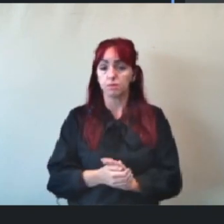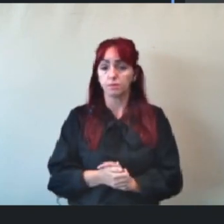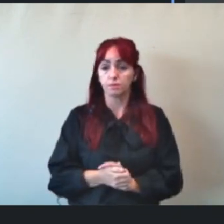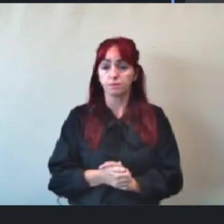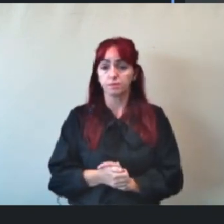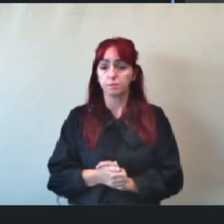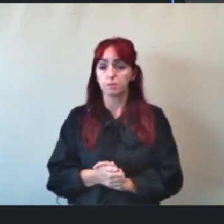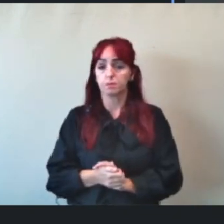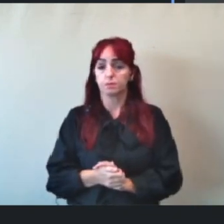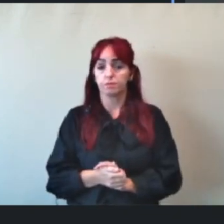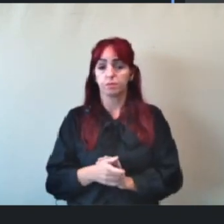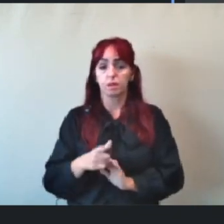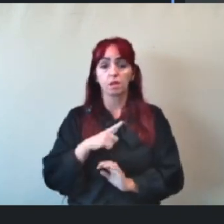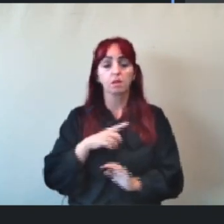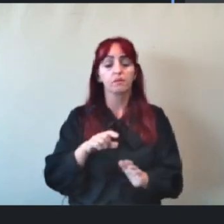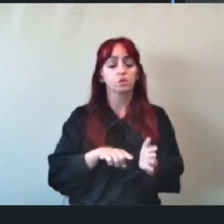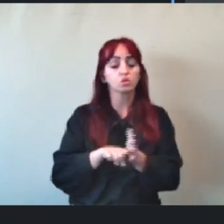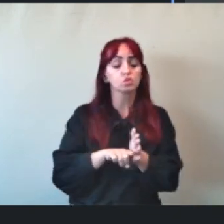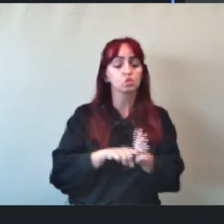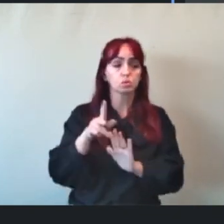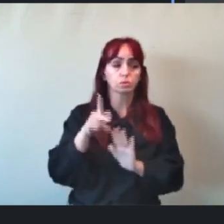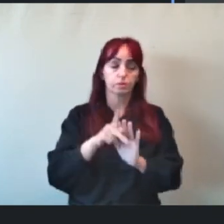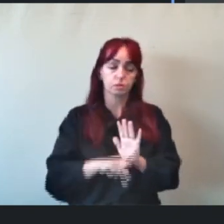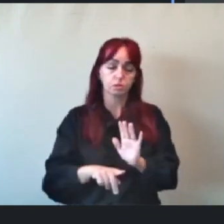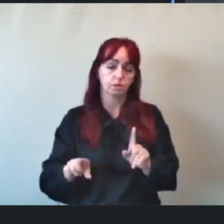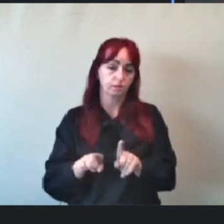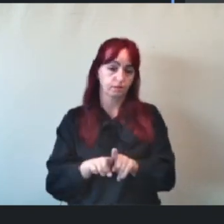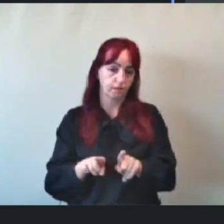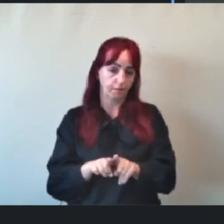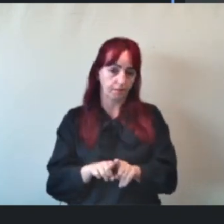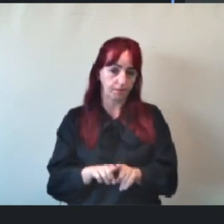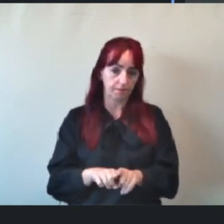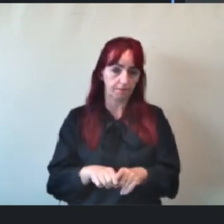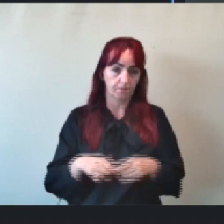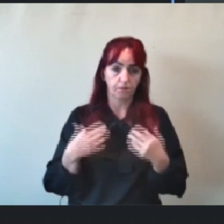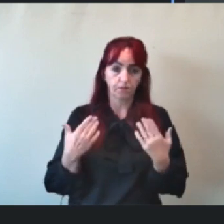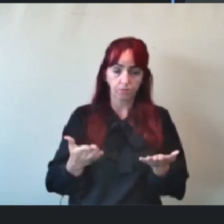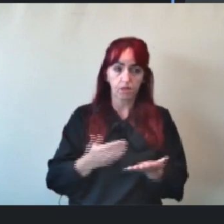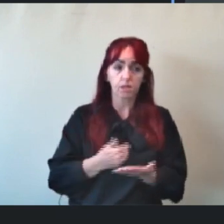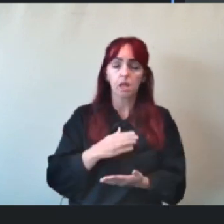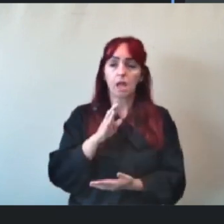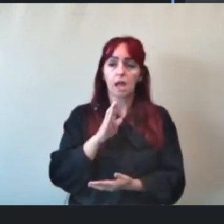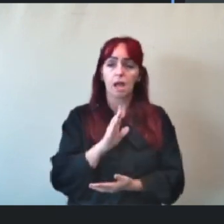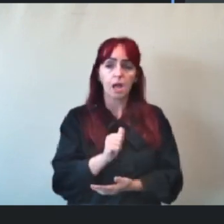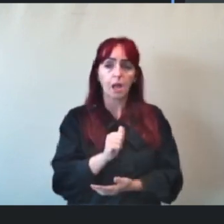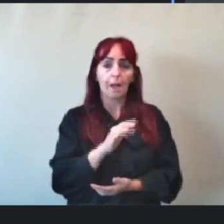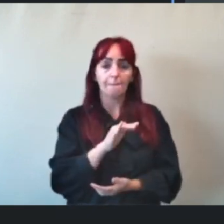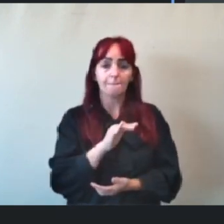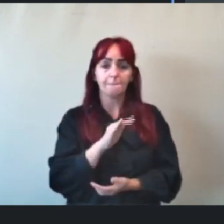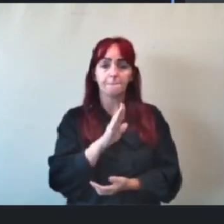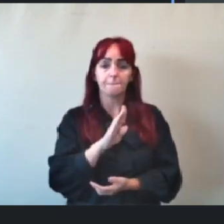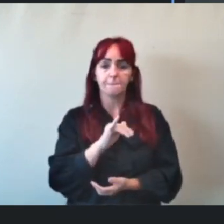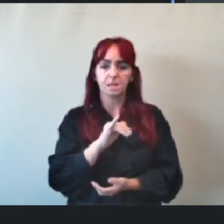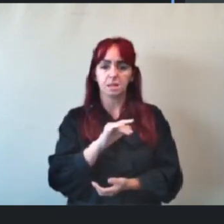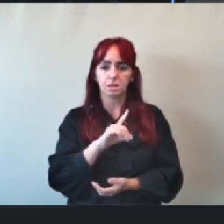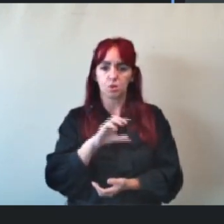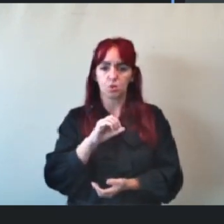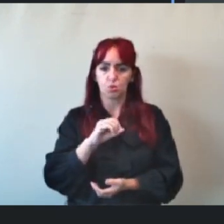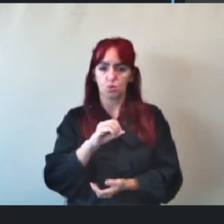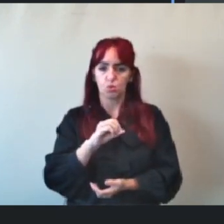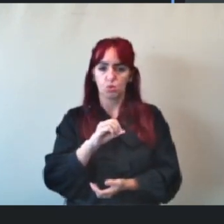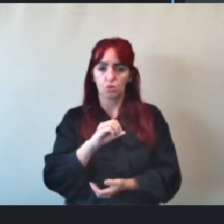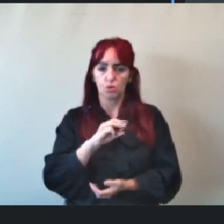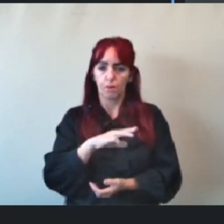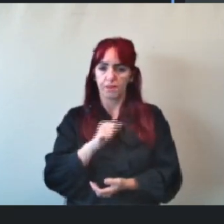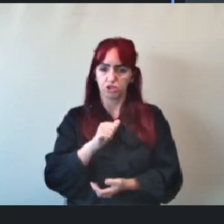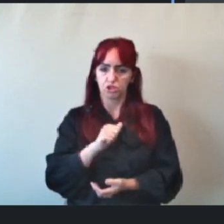Foi feito os estudos e projeto. No que tange a Abílio Machado, assim, eu vou fazer